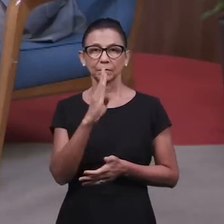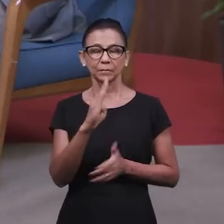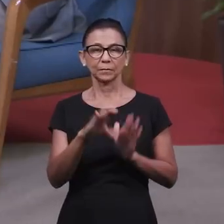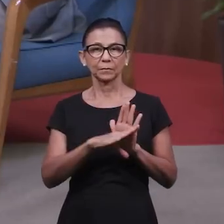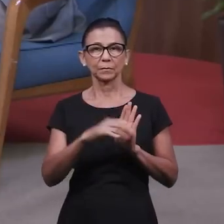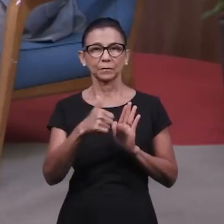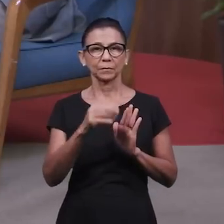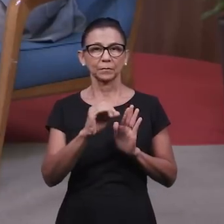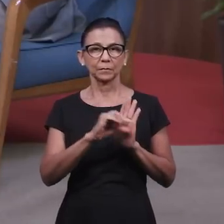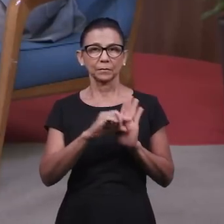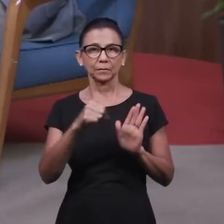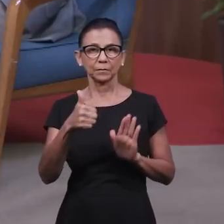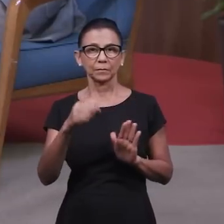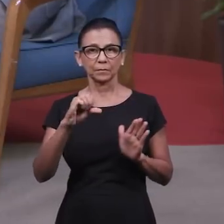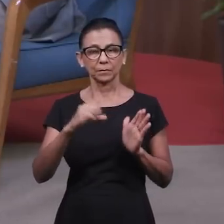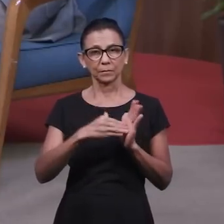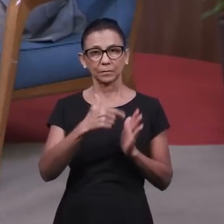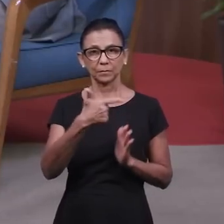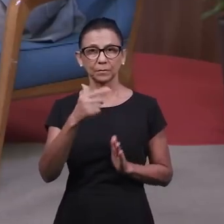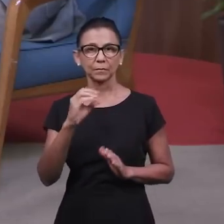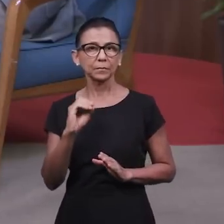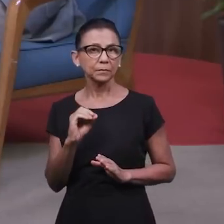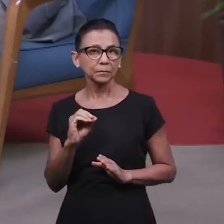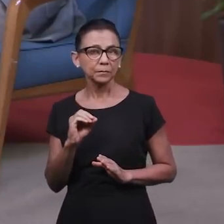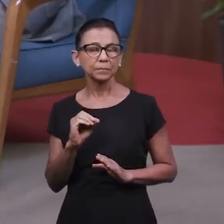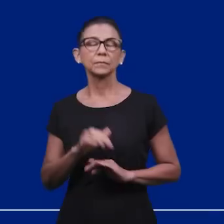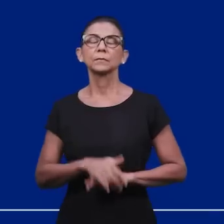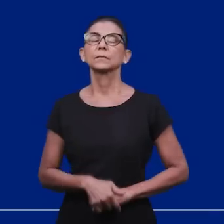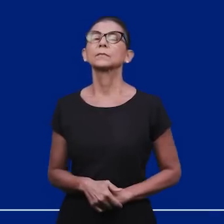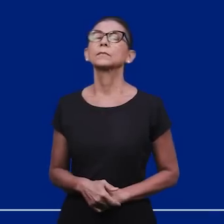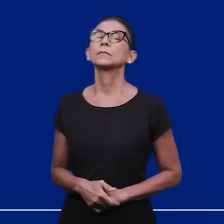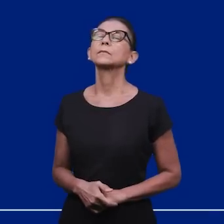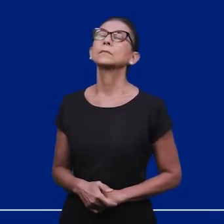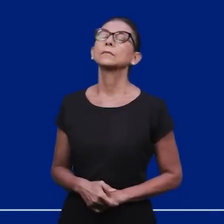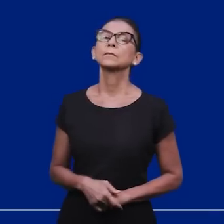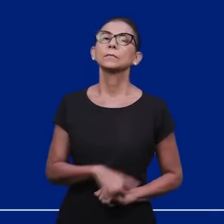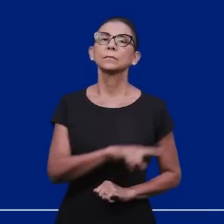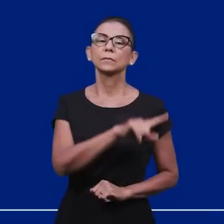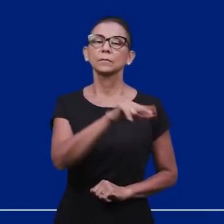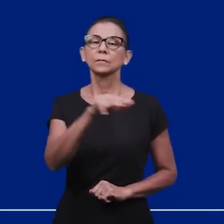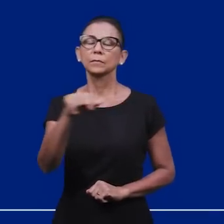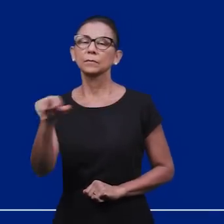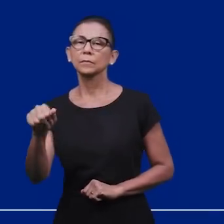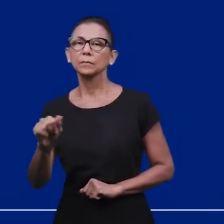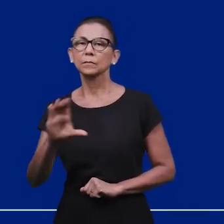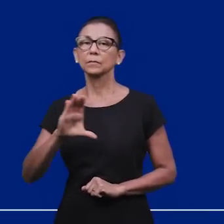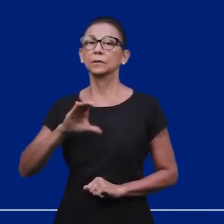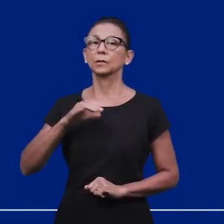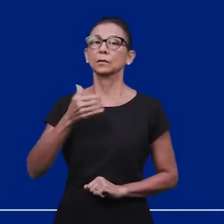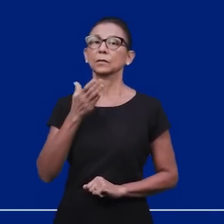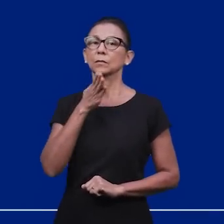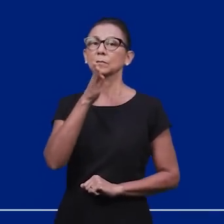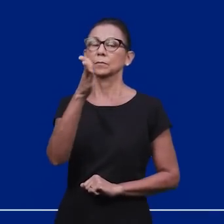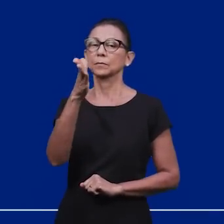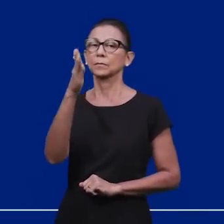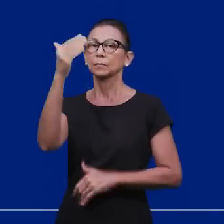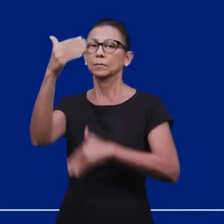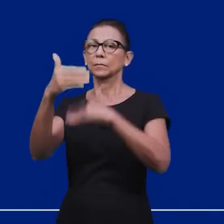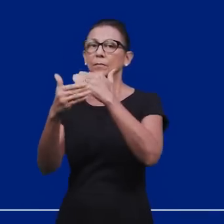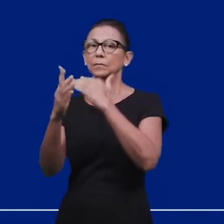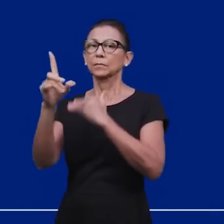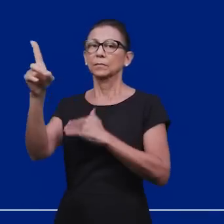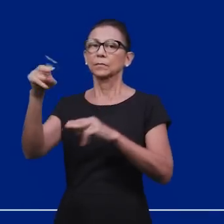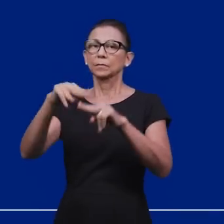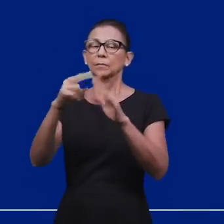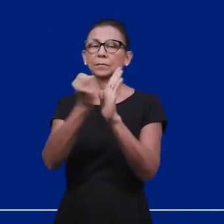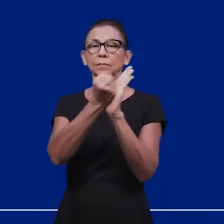10, versos 19 e 20 diz assim: Tendo, pois, irmãos, ousadia para entrar no santuário